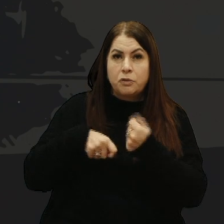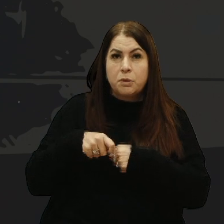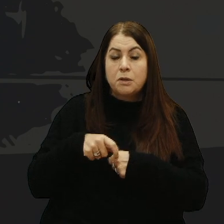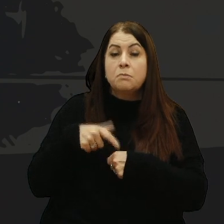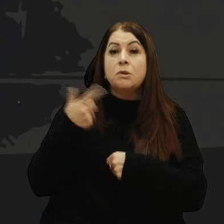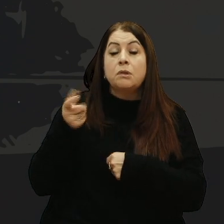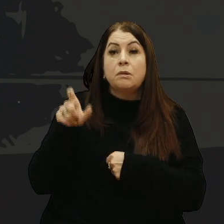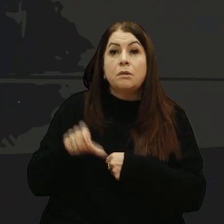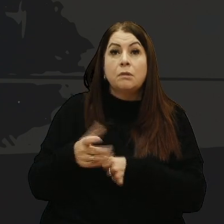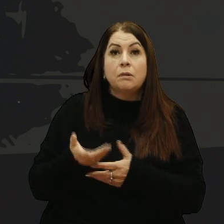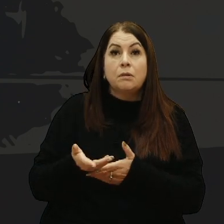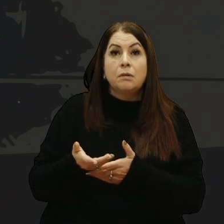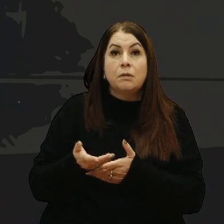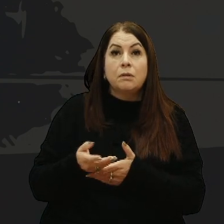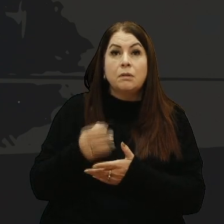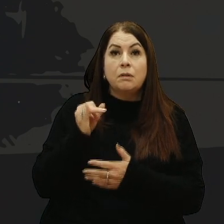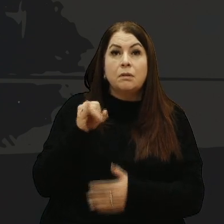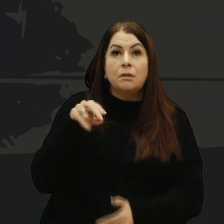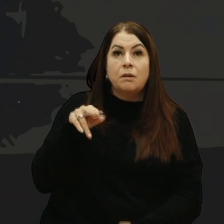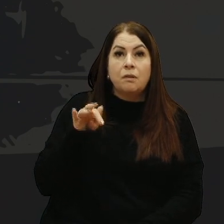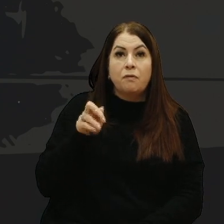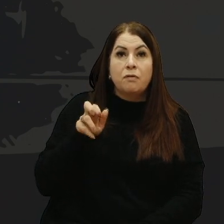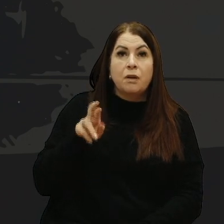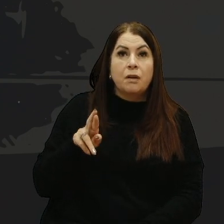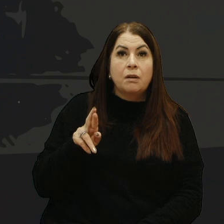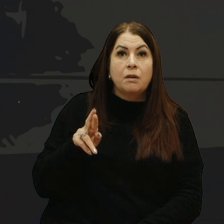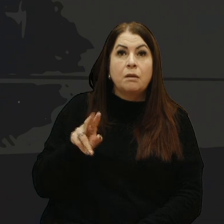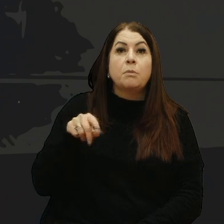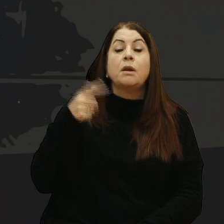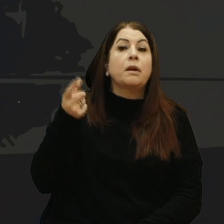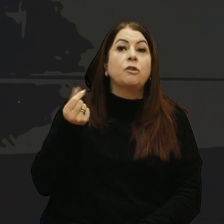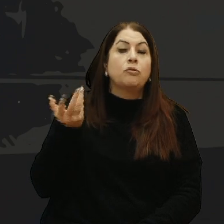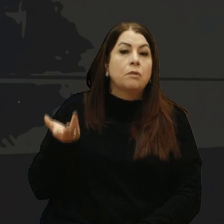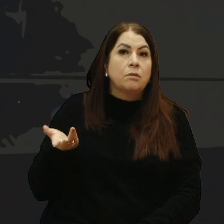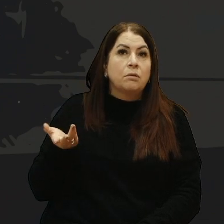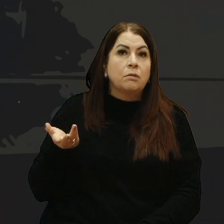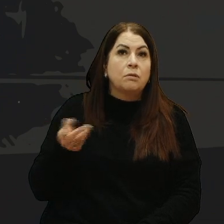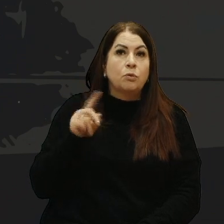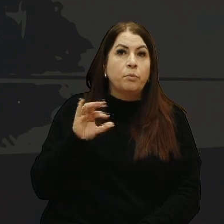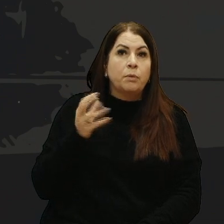quem? Pela Infraero. Então, vai ficar para quem? Esse